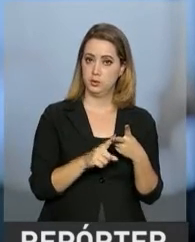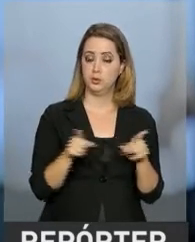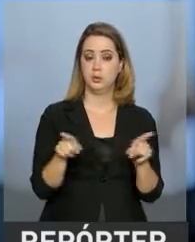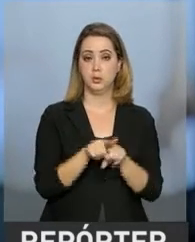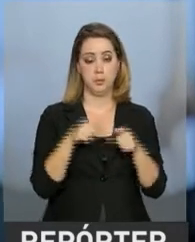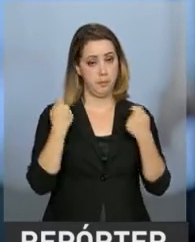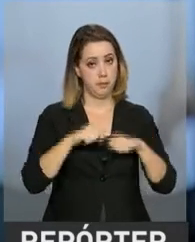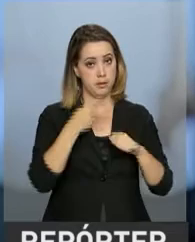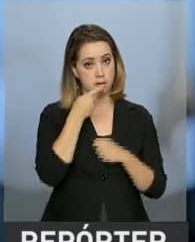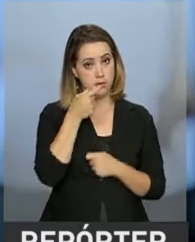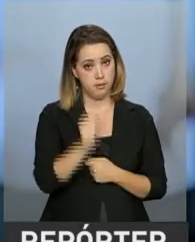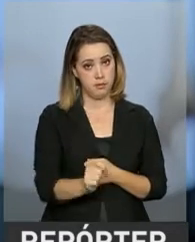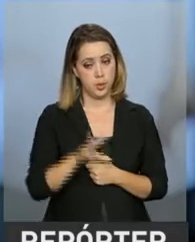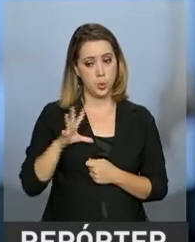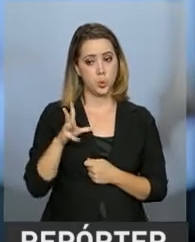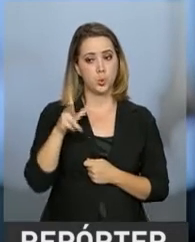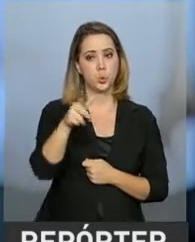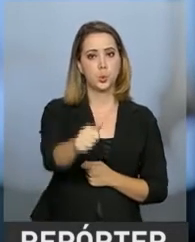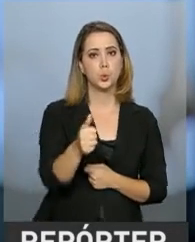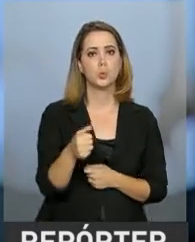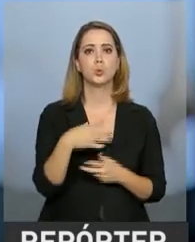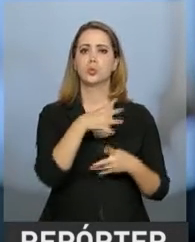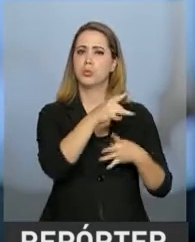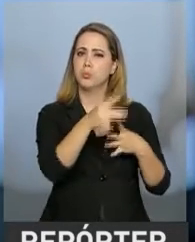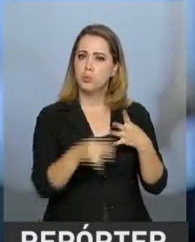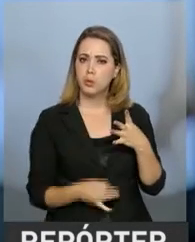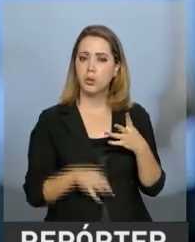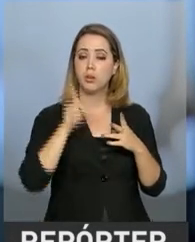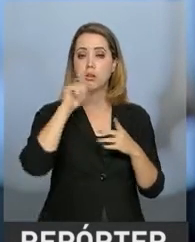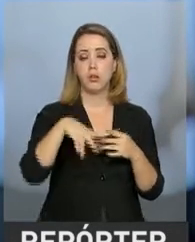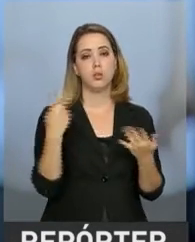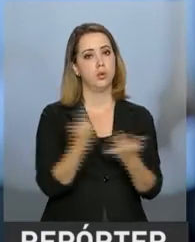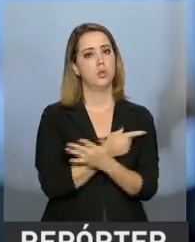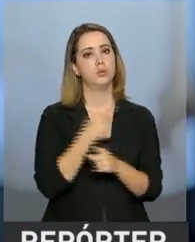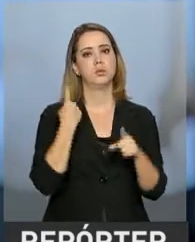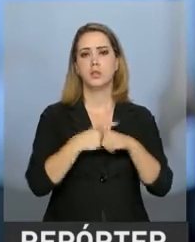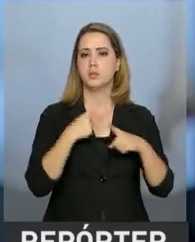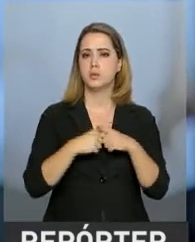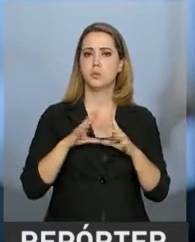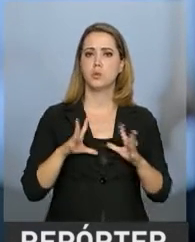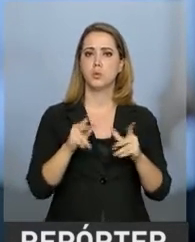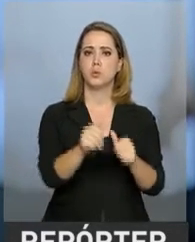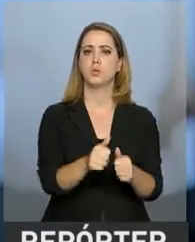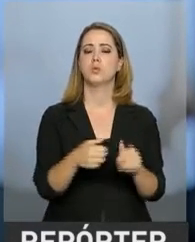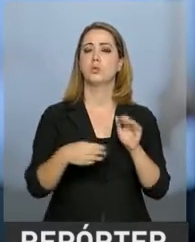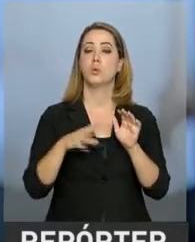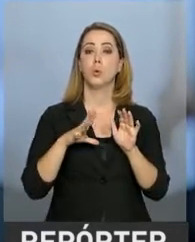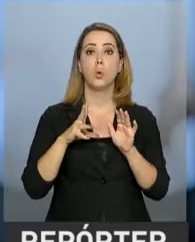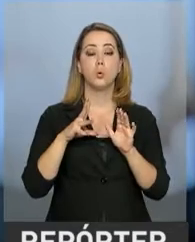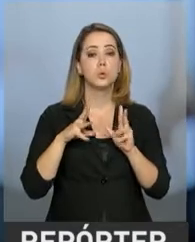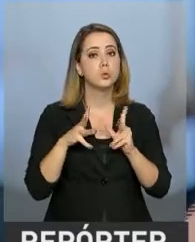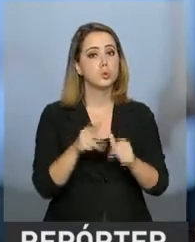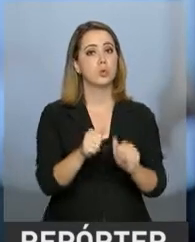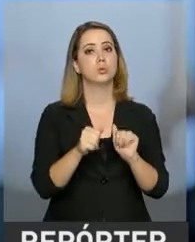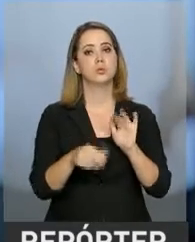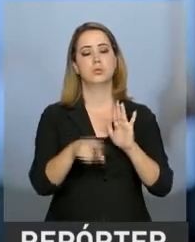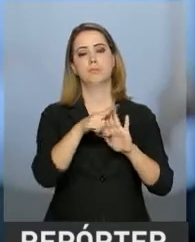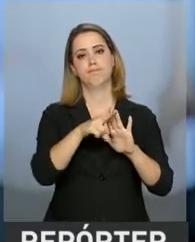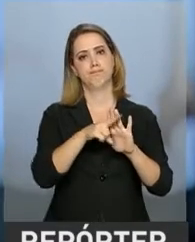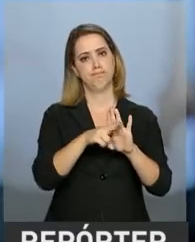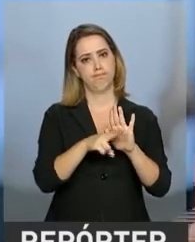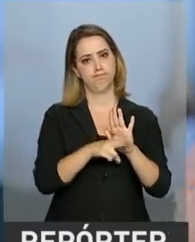mencionar que tudo isso é viabilizado exatamente por todas as medidas que estão sendo tomadas, todas